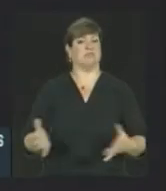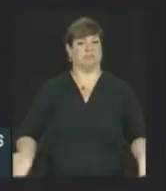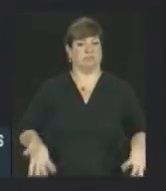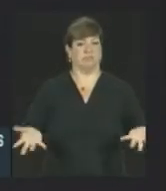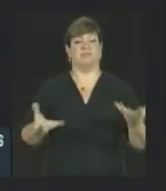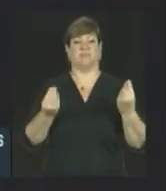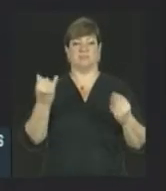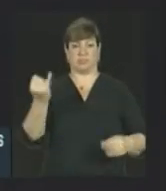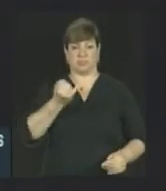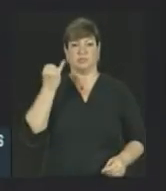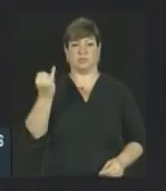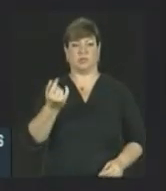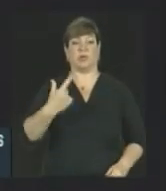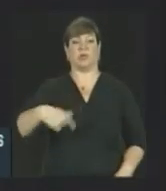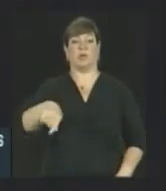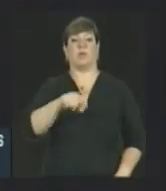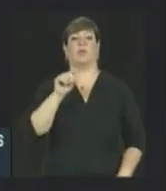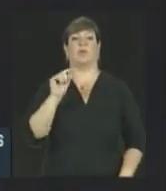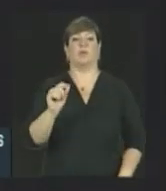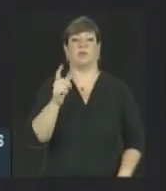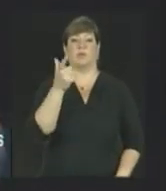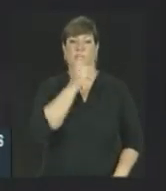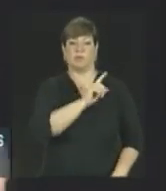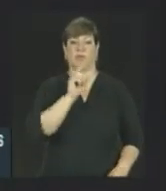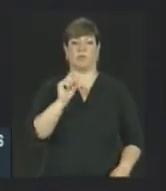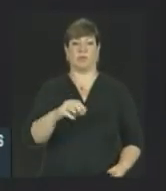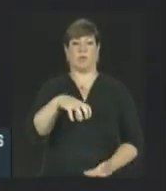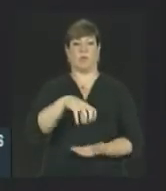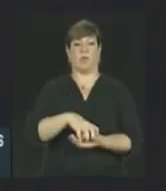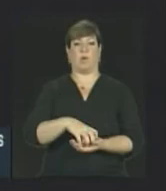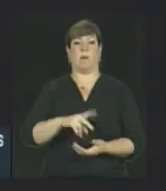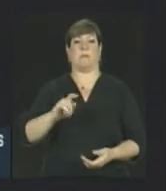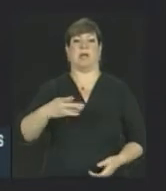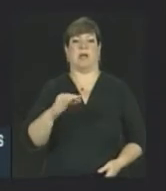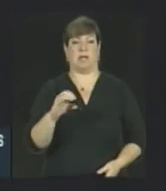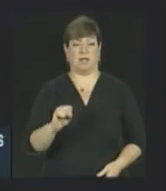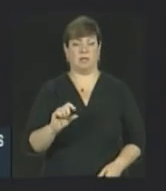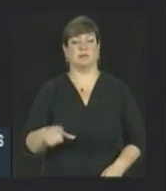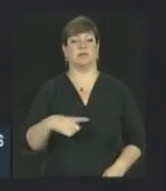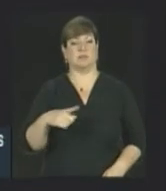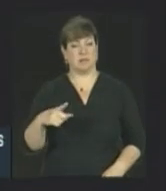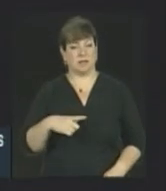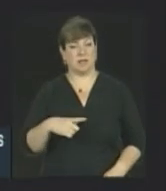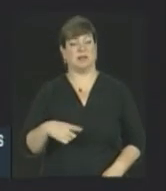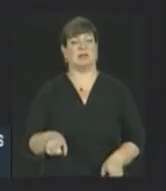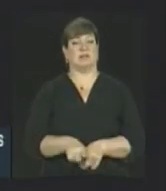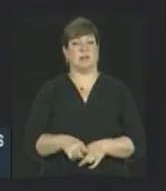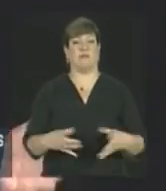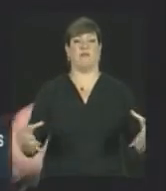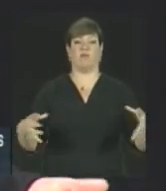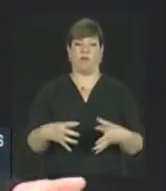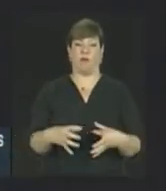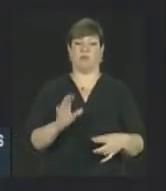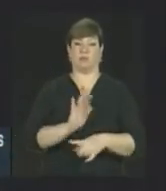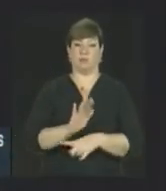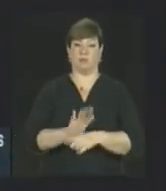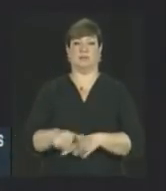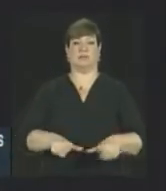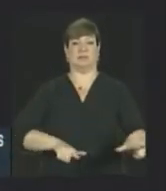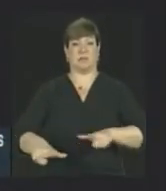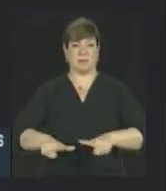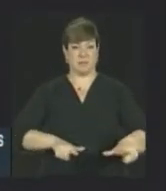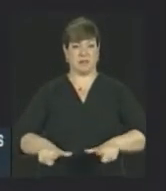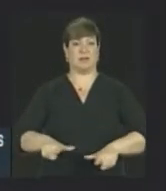importantíssimo para aqueles que formam atletas, e o Clube Pinheiros tem se valido dessa